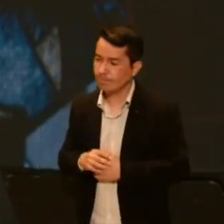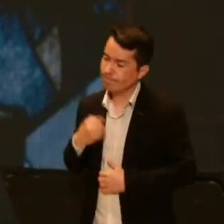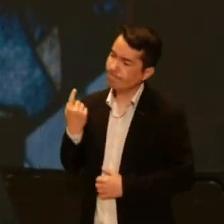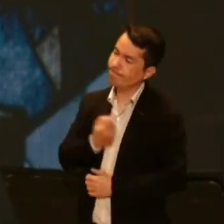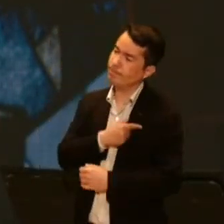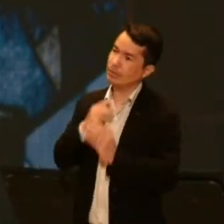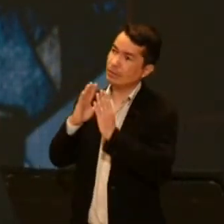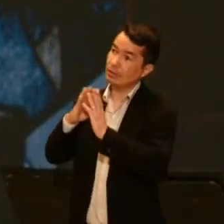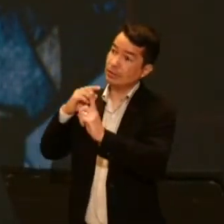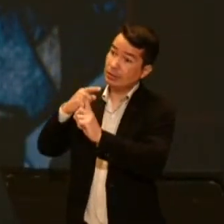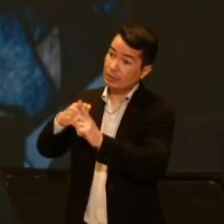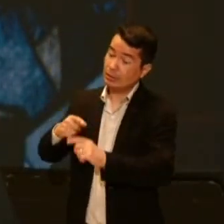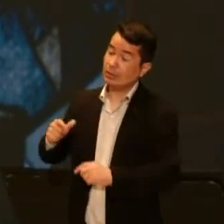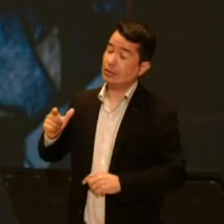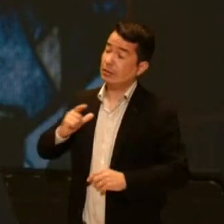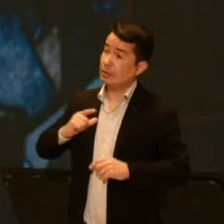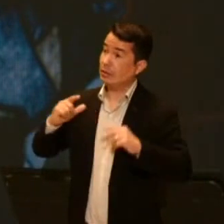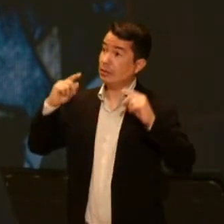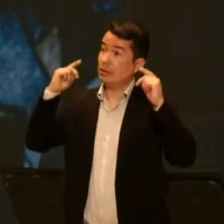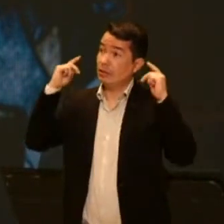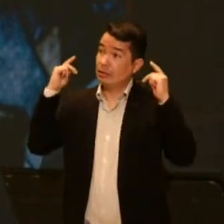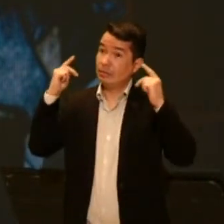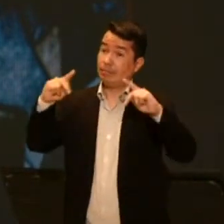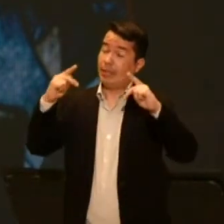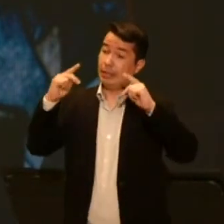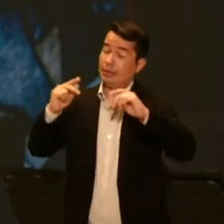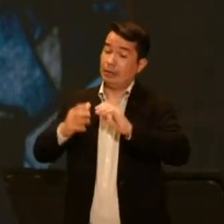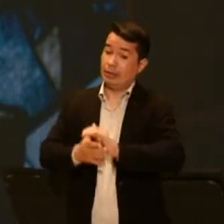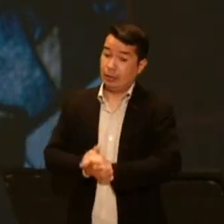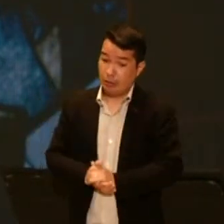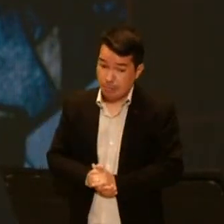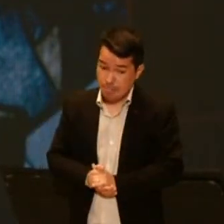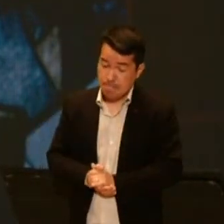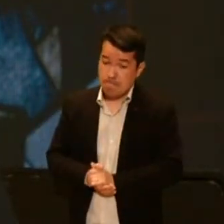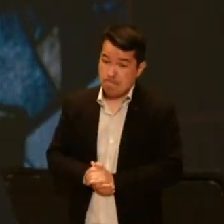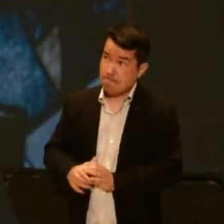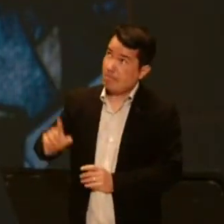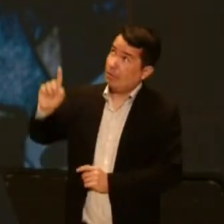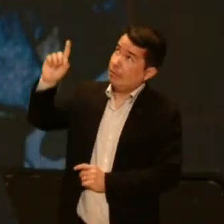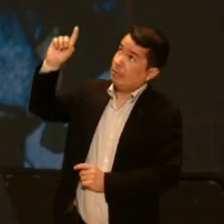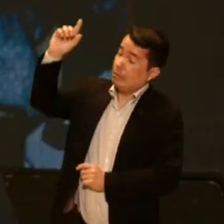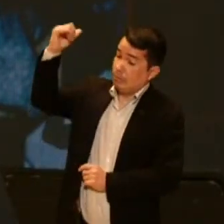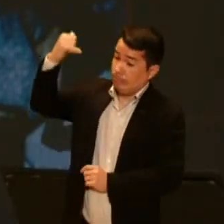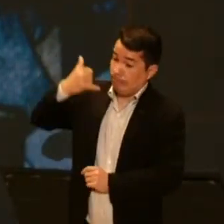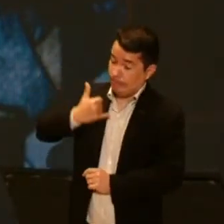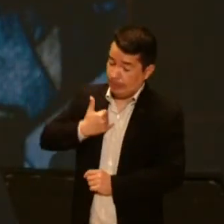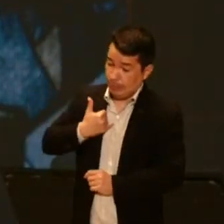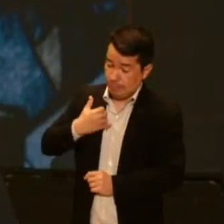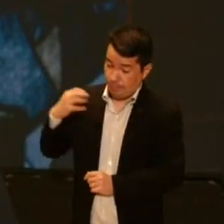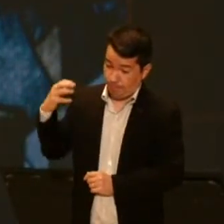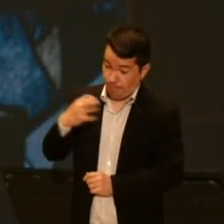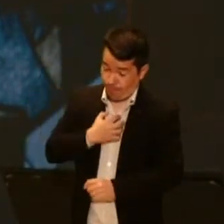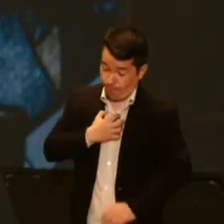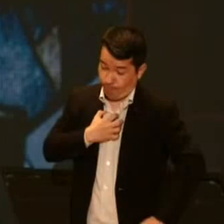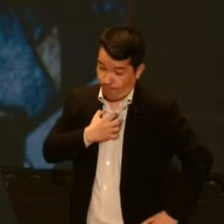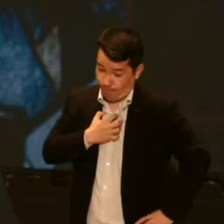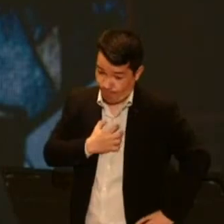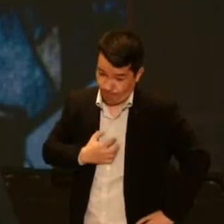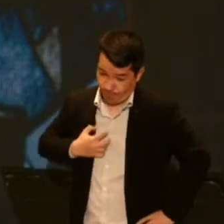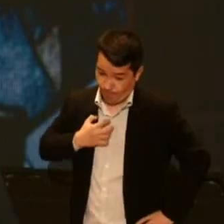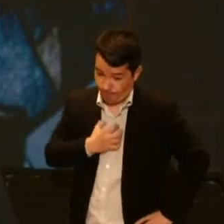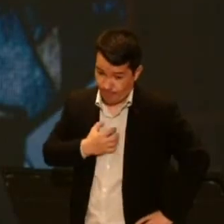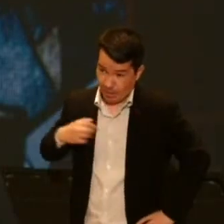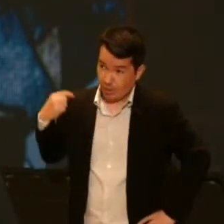estávamos ouvindo uma mensagem, e Deus falou profundamente ao nosso coração que a gente não podia continuar na nossa jornada de